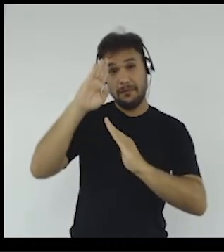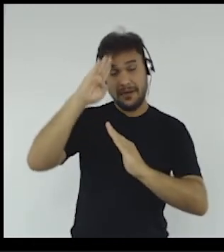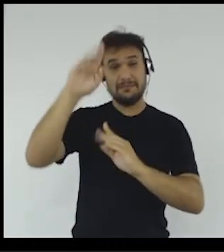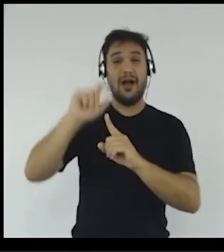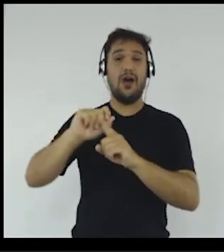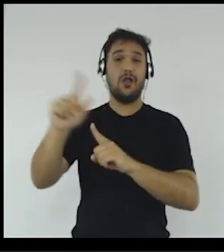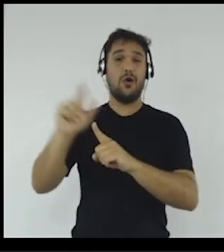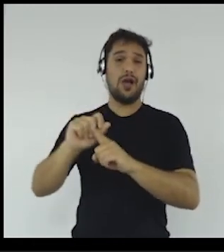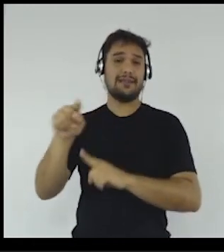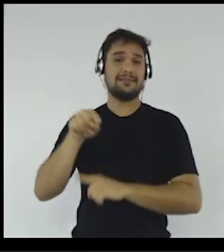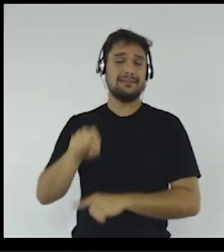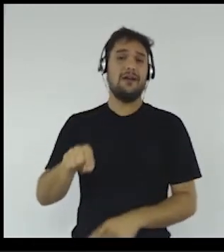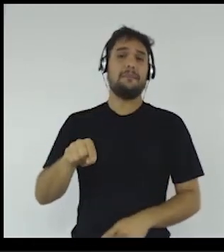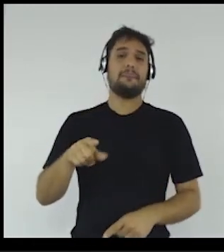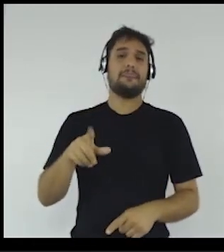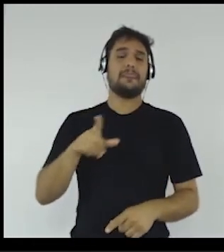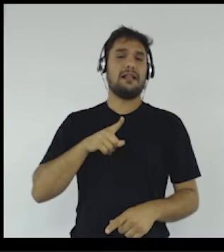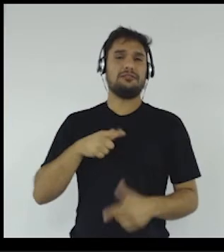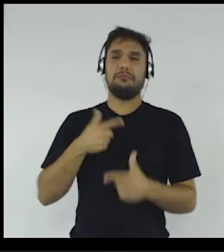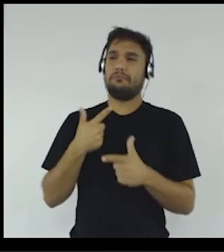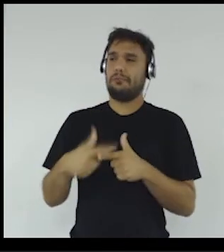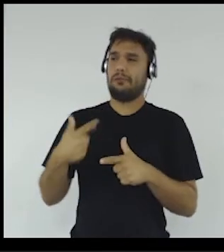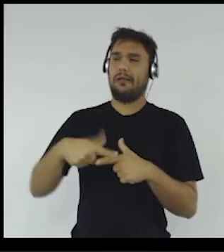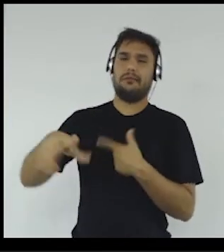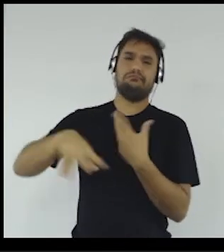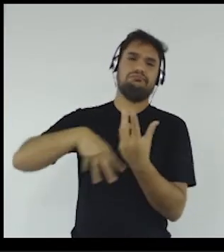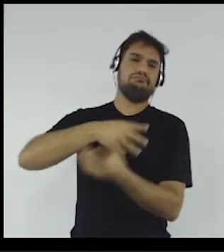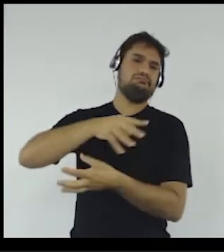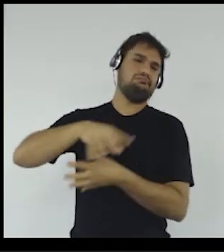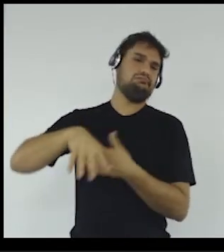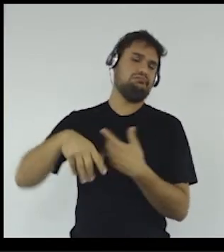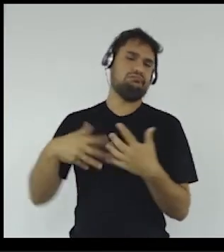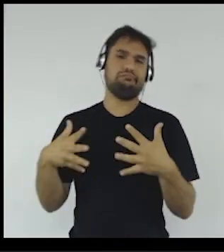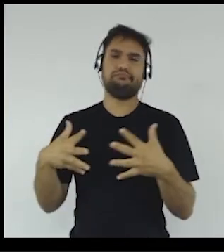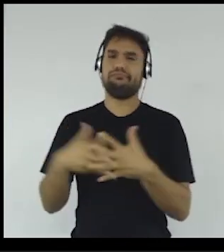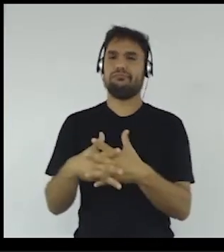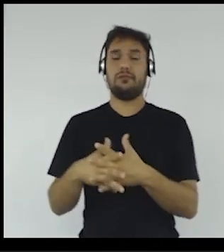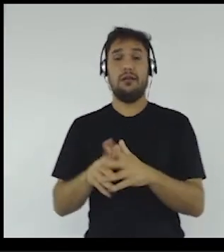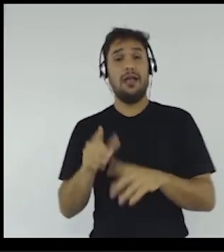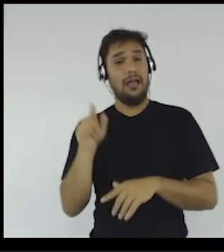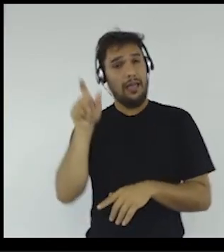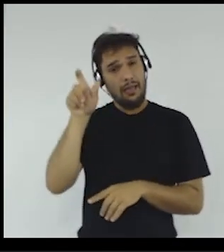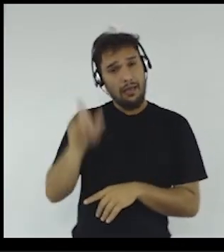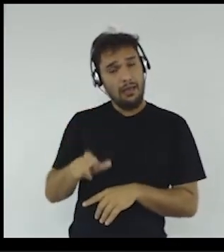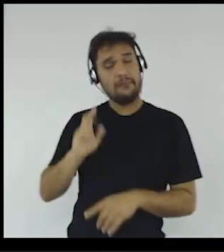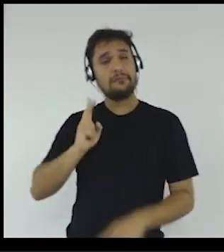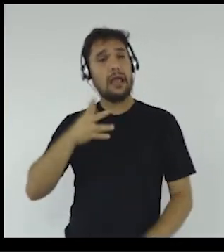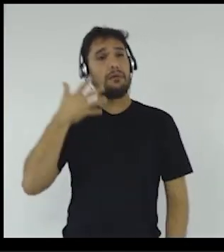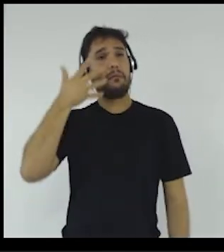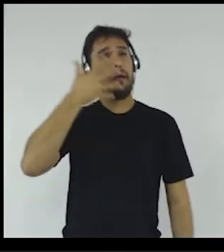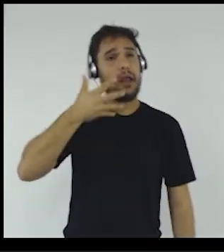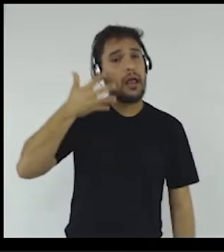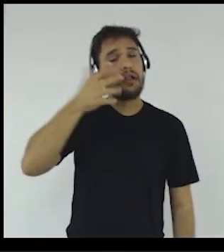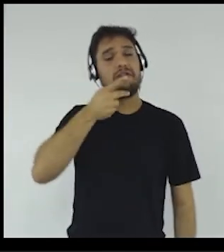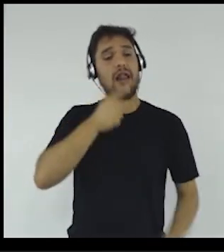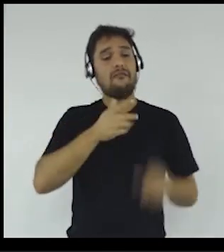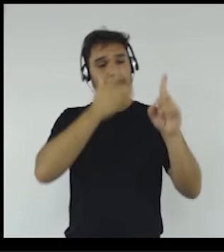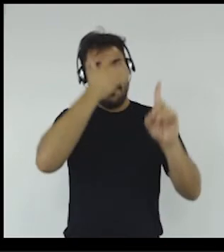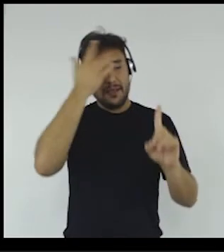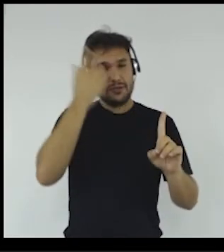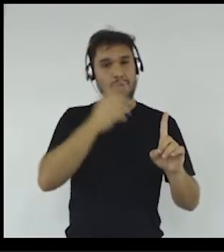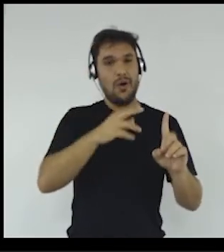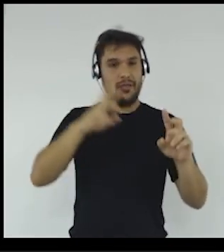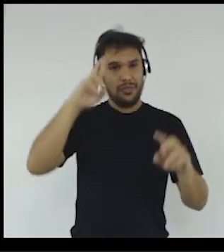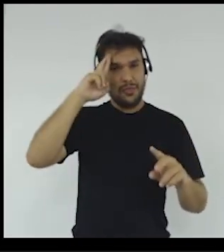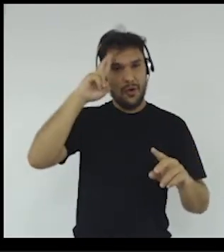locações, vivia mergulhado num verdadeiro caos. Costumava, em suas inúmeras palestras, salientar que locadores e